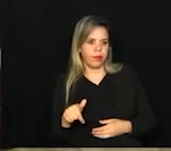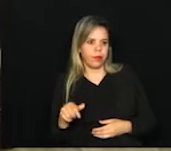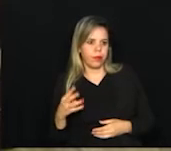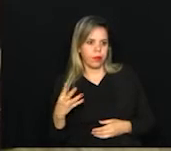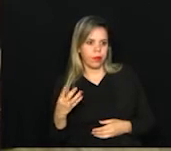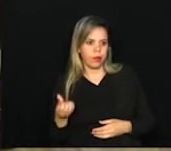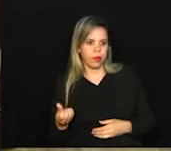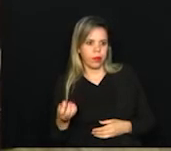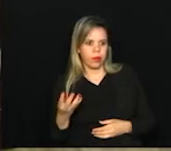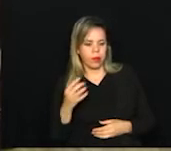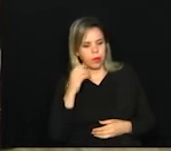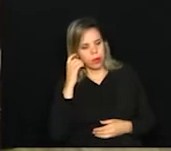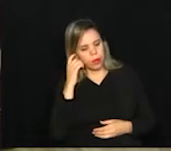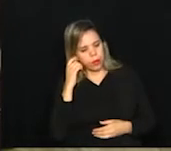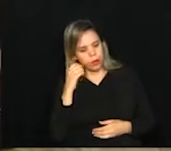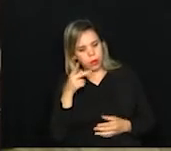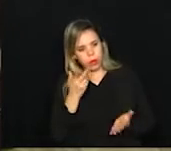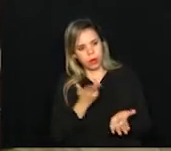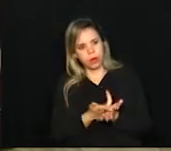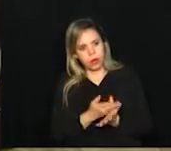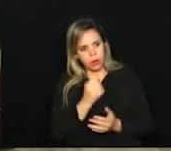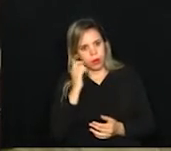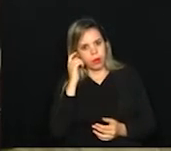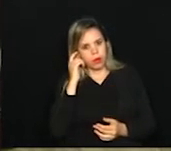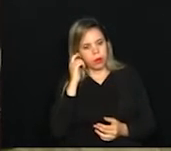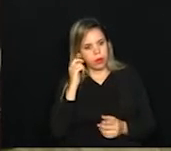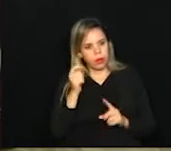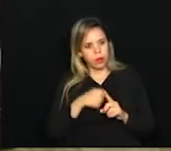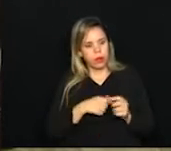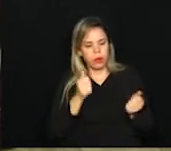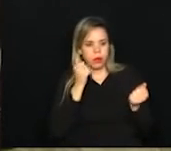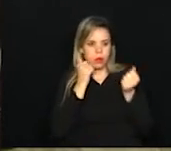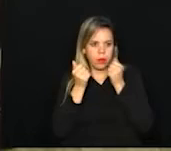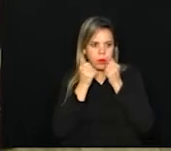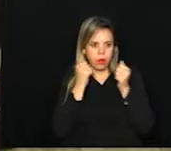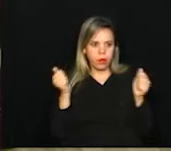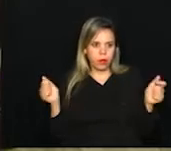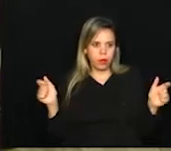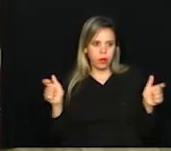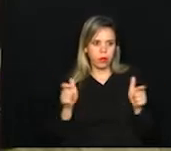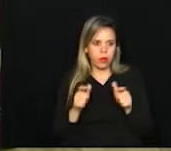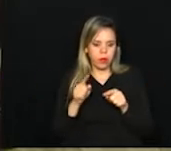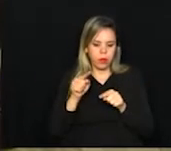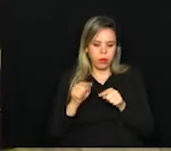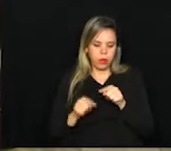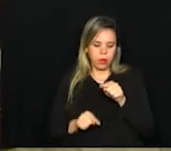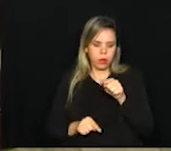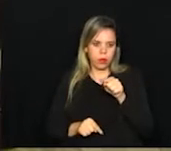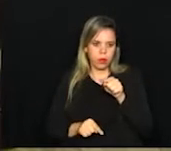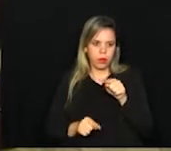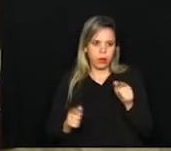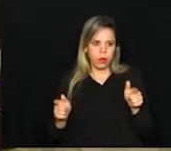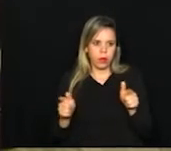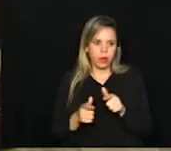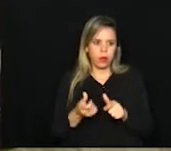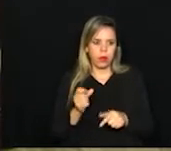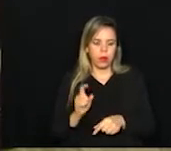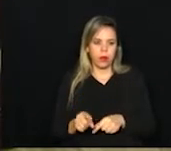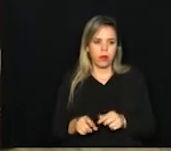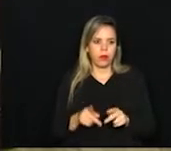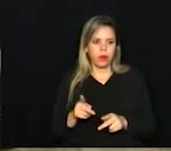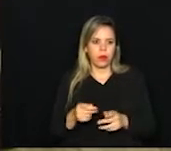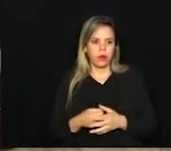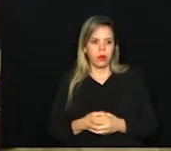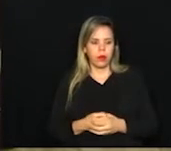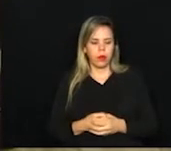5.764 pacientes internados, e agora no mês de julho nós estamos chegando a esta marca de menos de 6 mil